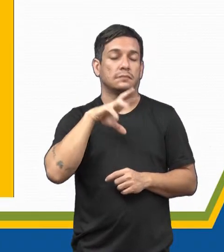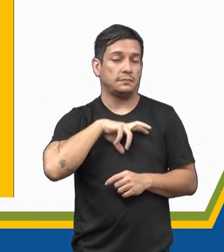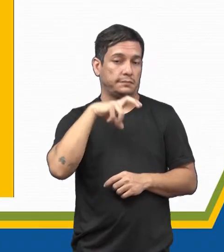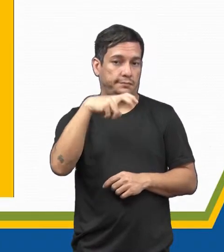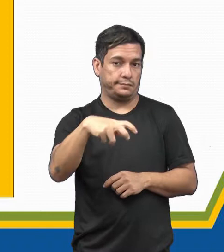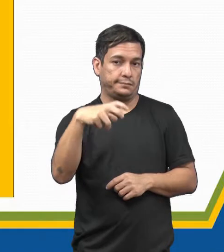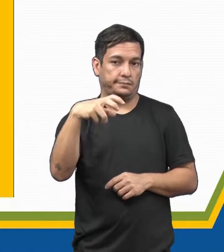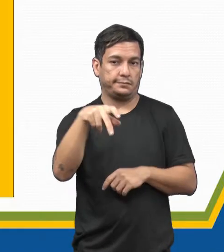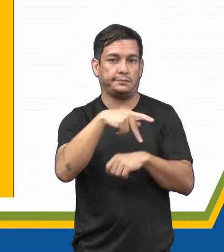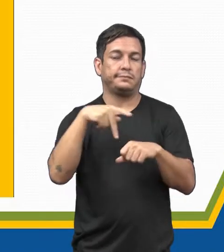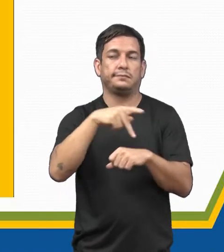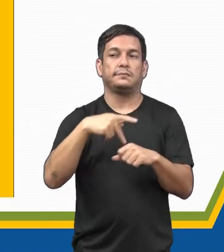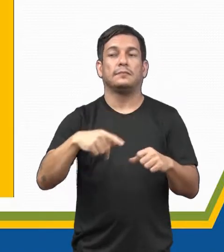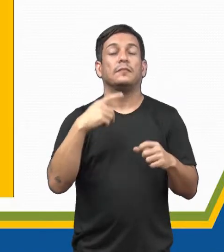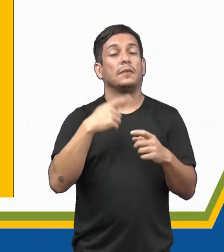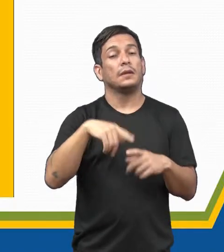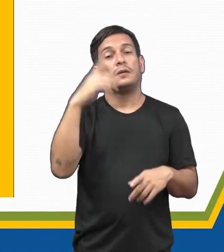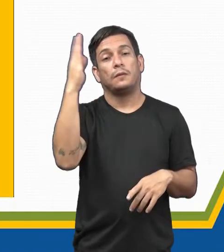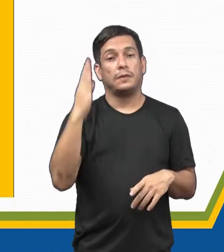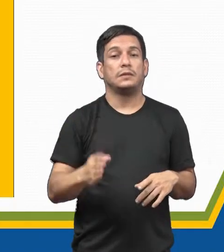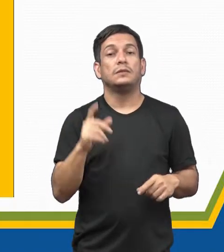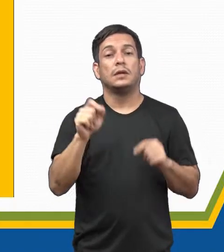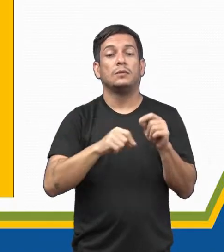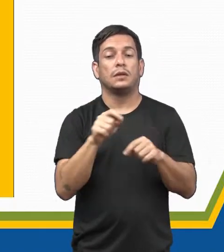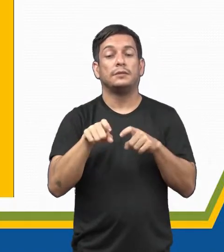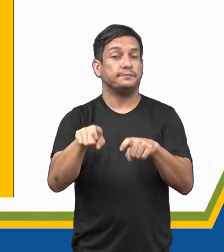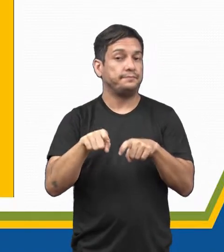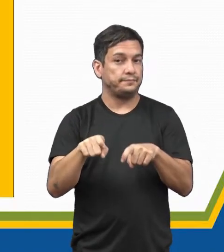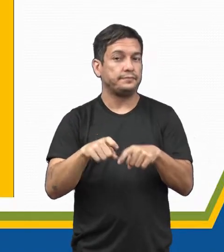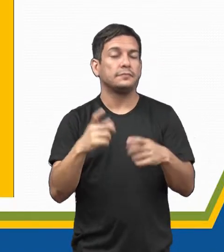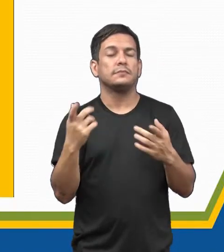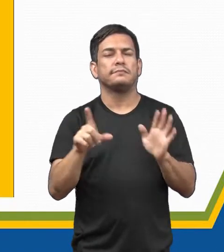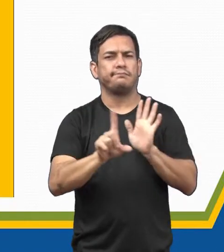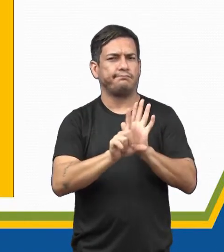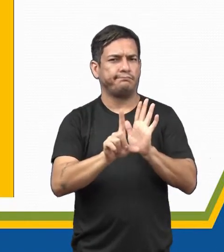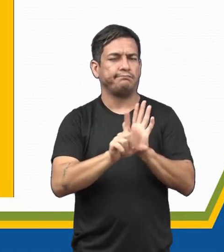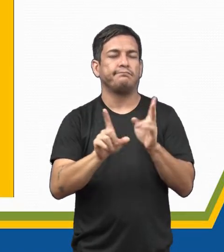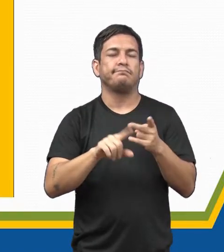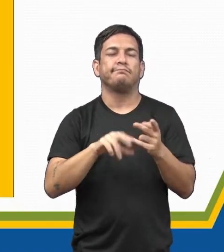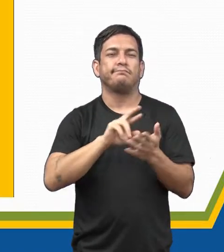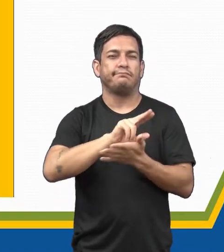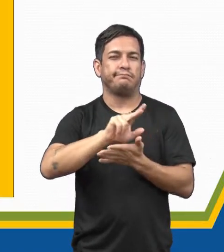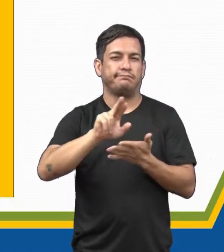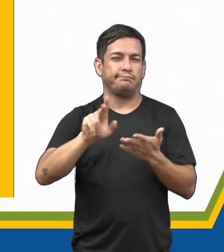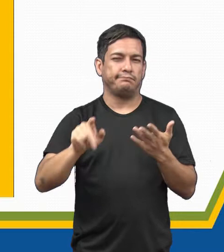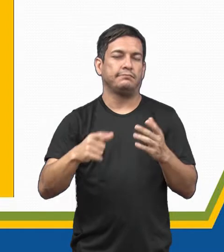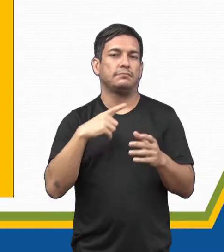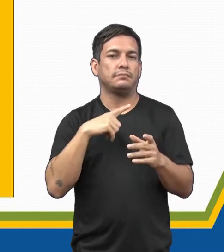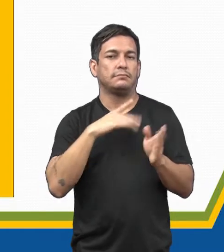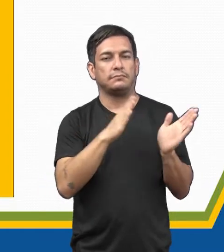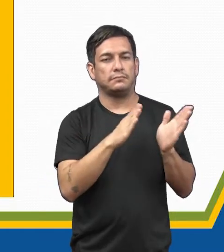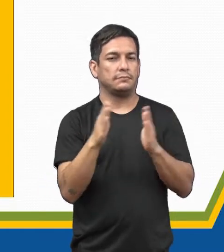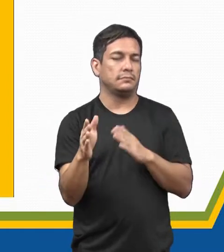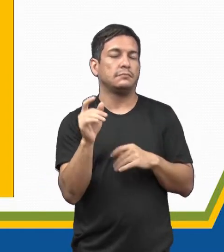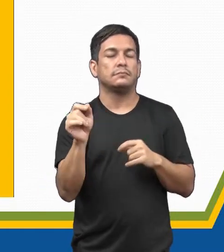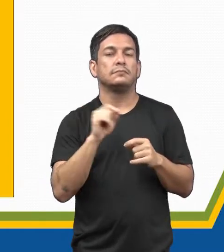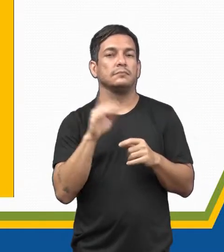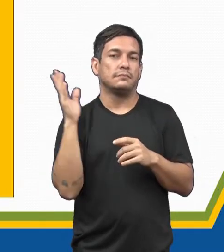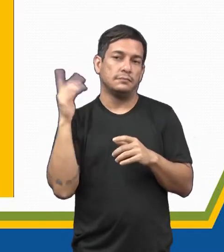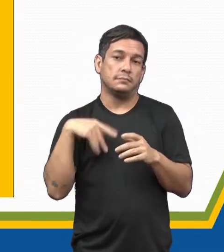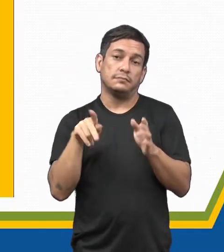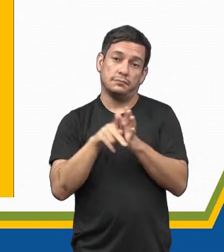Portugal. Afinal de contas, o Brasil era apenas uma colônia. Então, as legislações, tudo que se tinha nesse período, vinha de